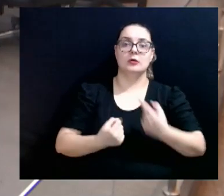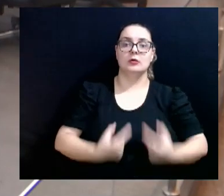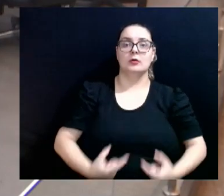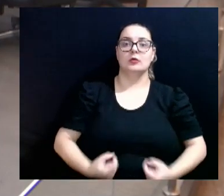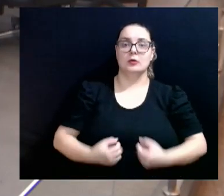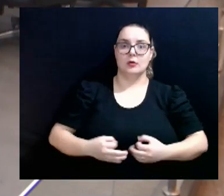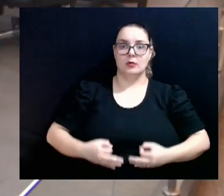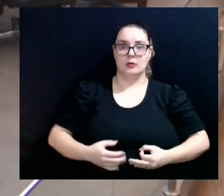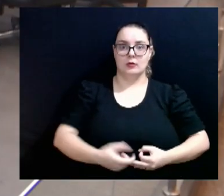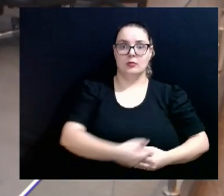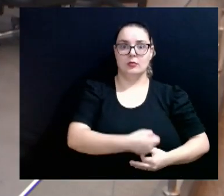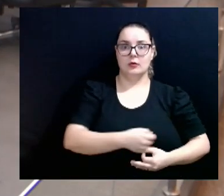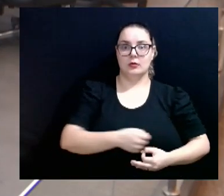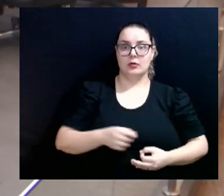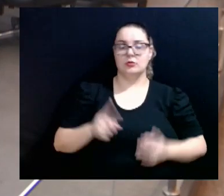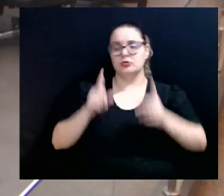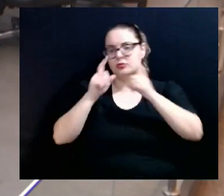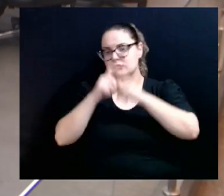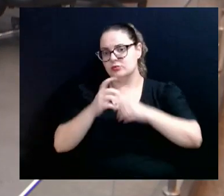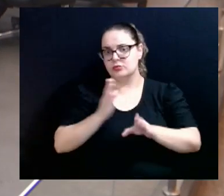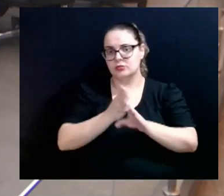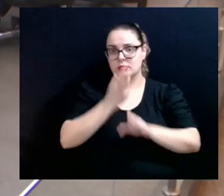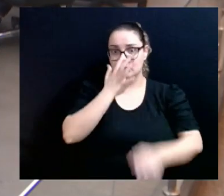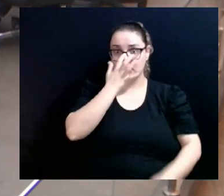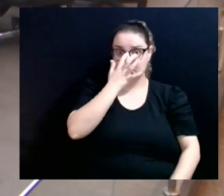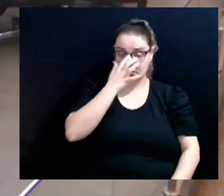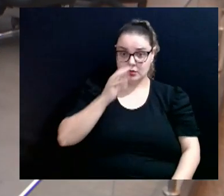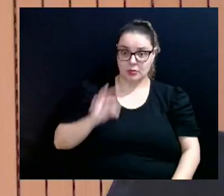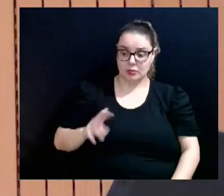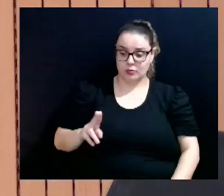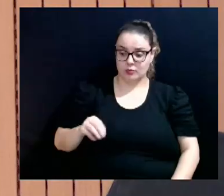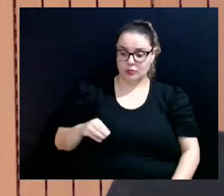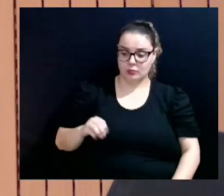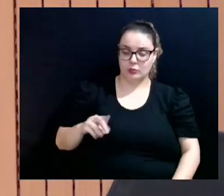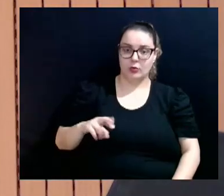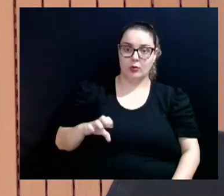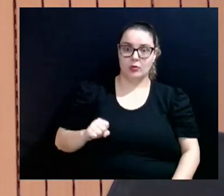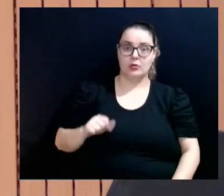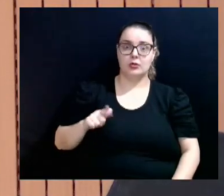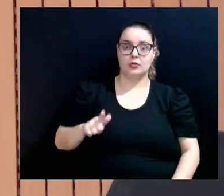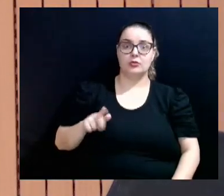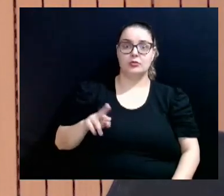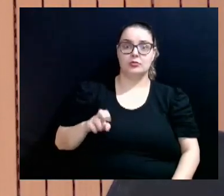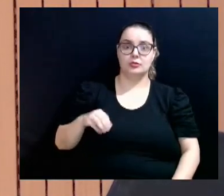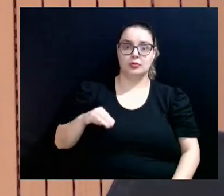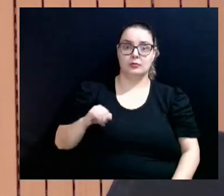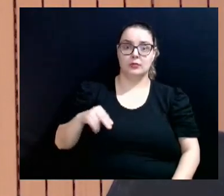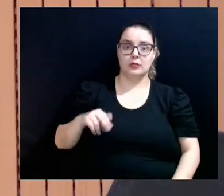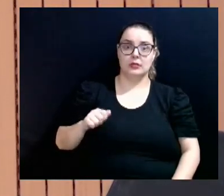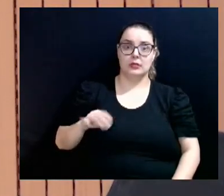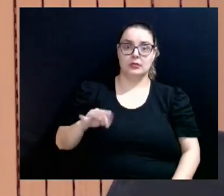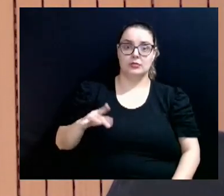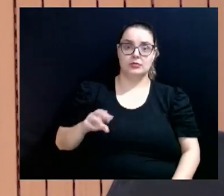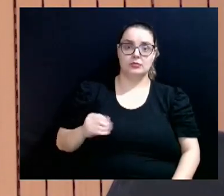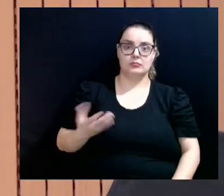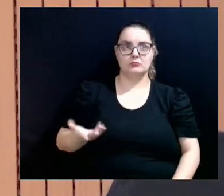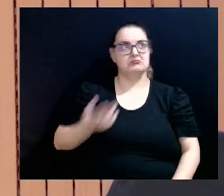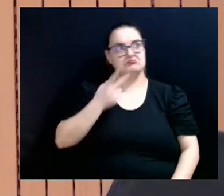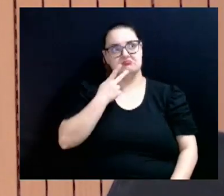raros, né? São os tumores que nós chamamos de tumores germinativos do ovário. Então, são tumores que eu diria que respondem